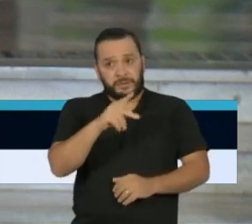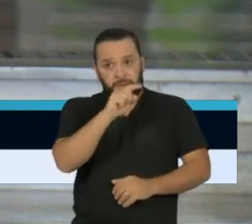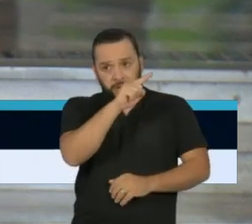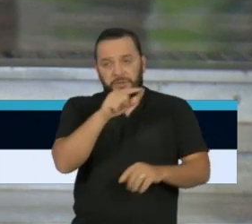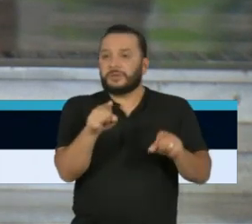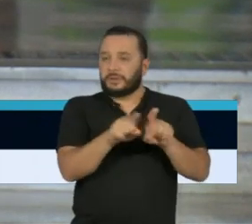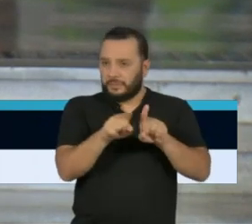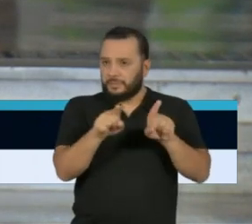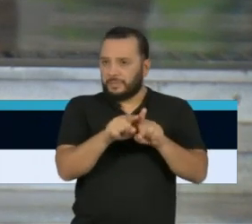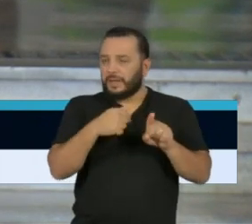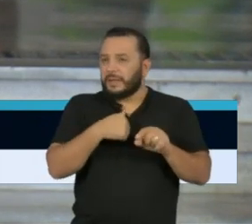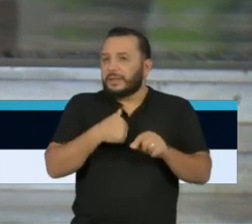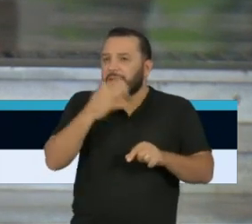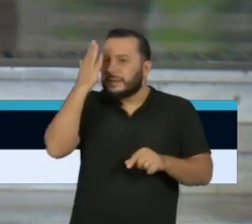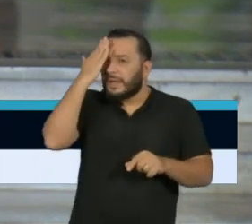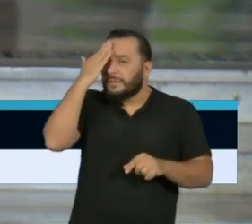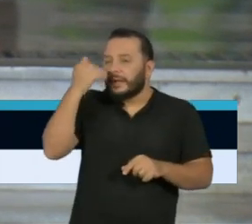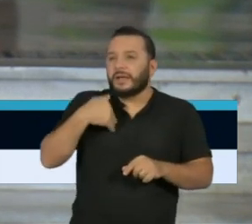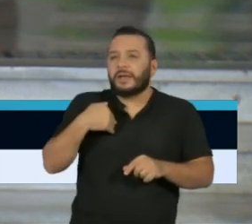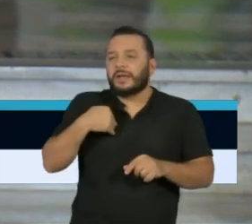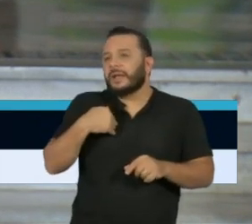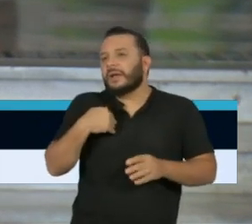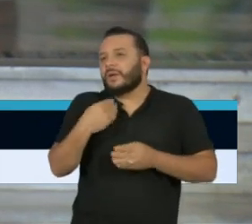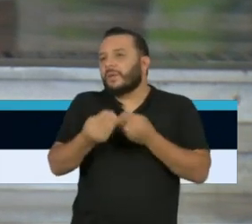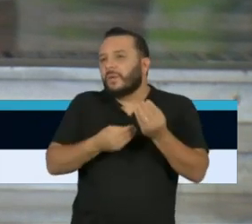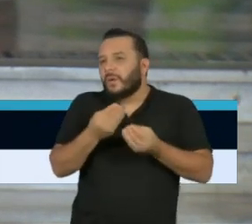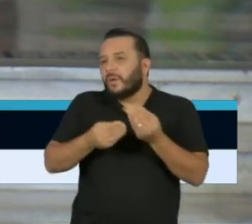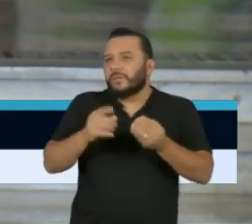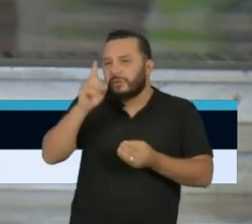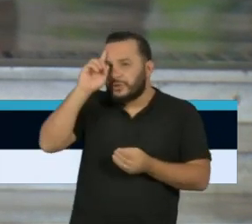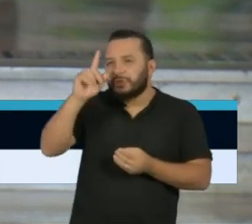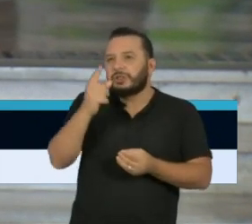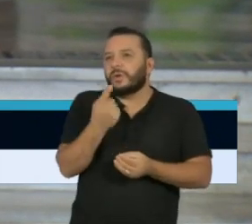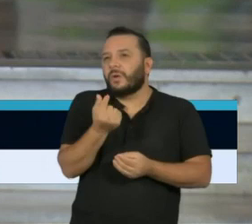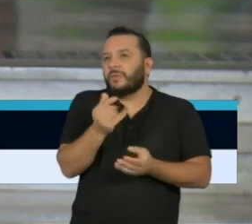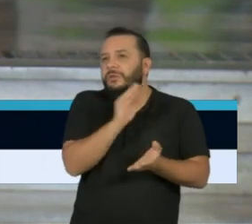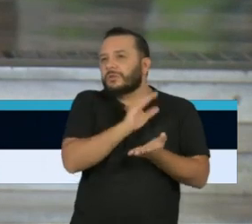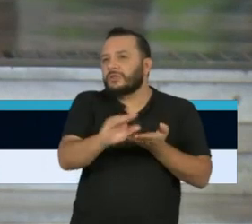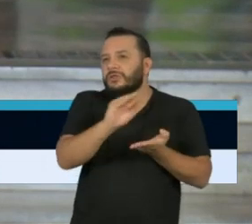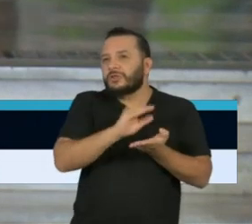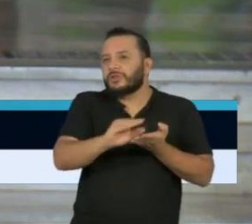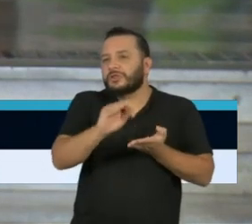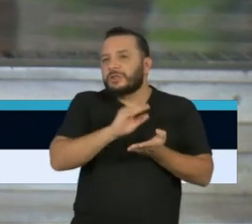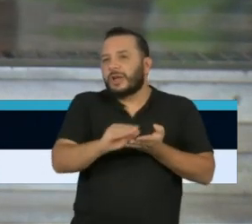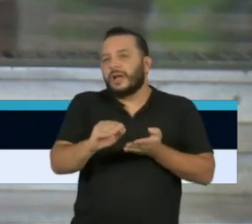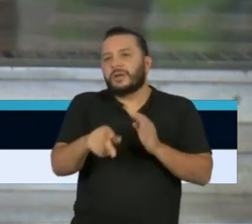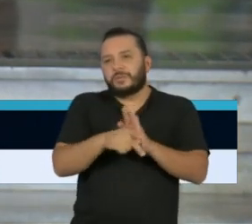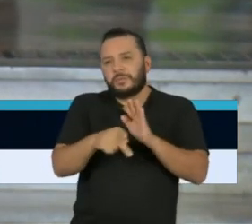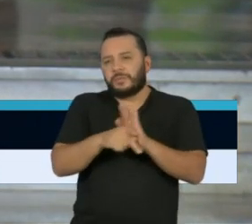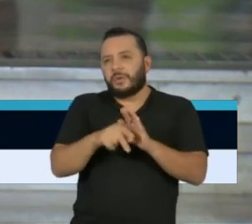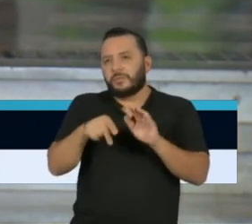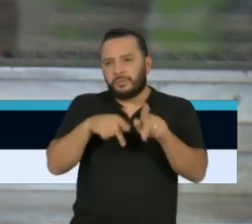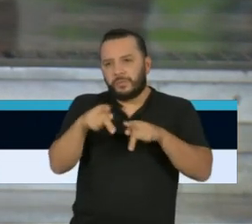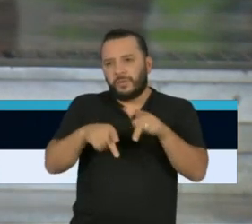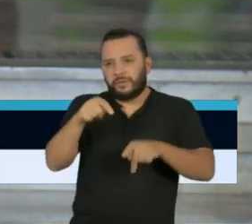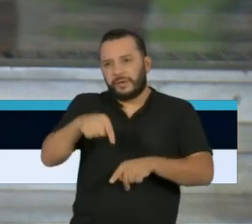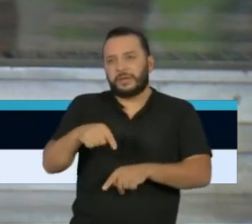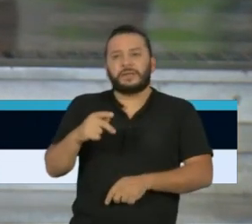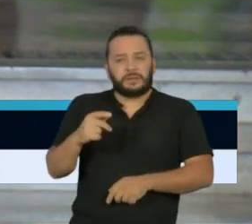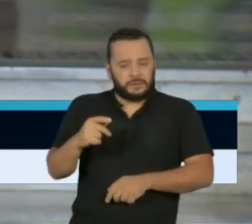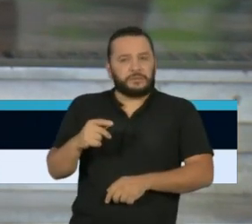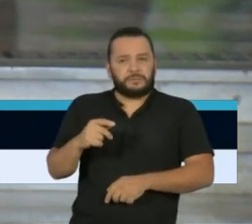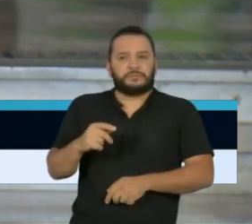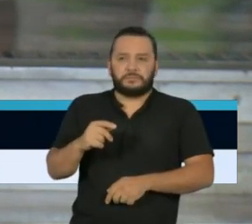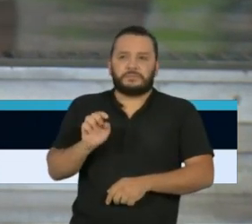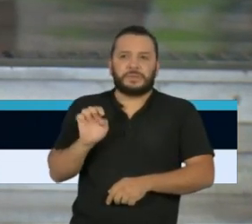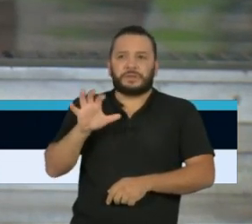para que a gente possa saber exatamente sobre os recursos, quando e como eles vão chegar para a população, e em desenvolvimento econômico, há um